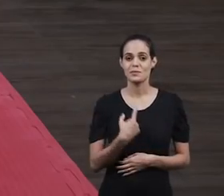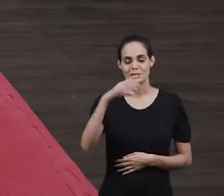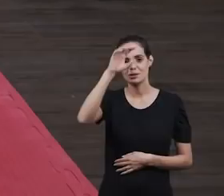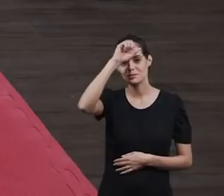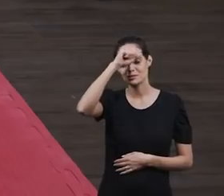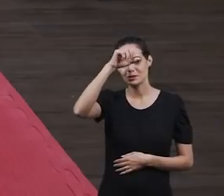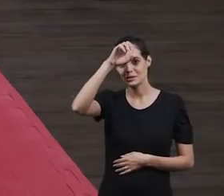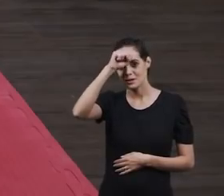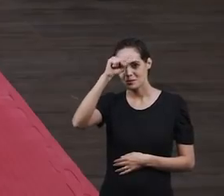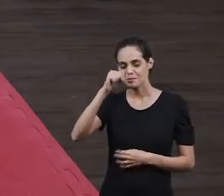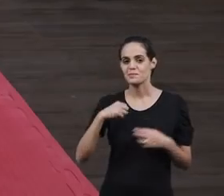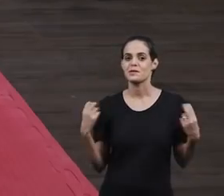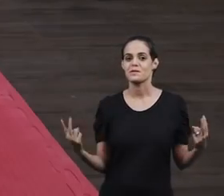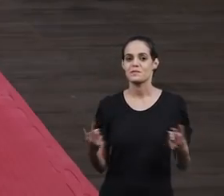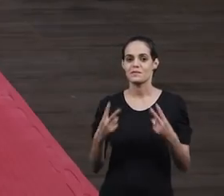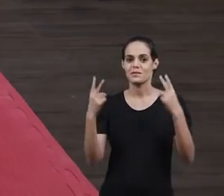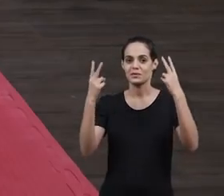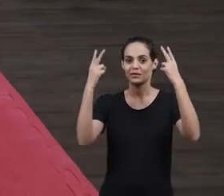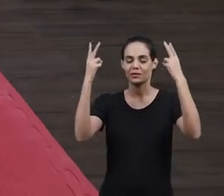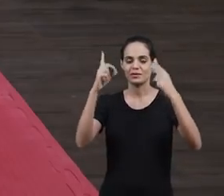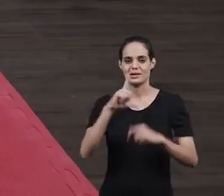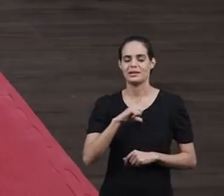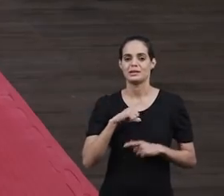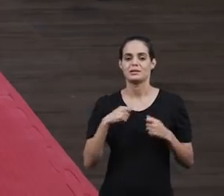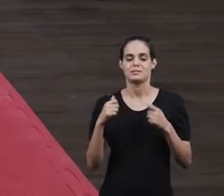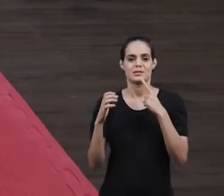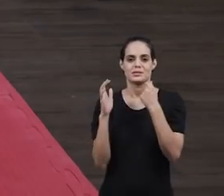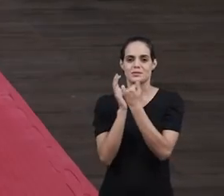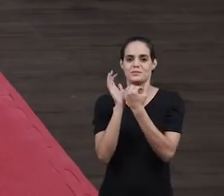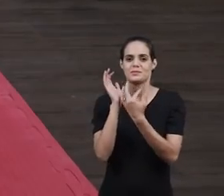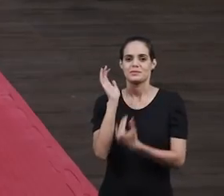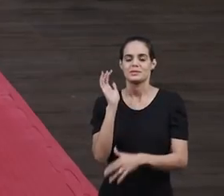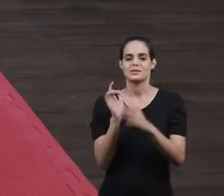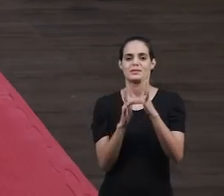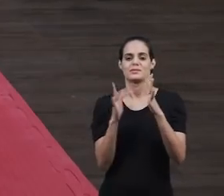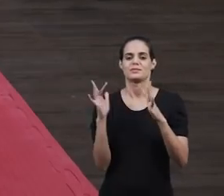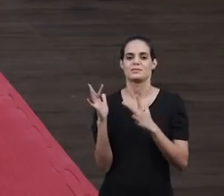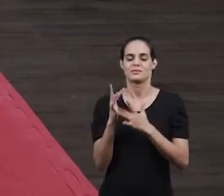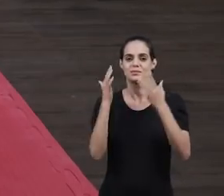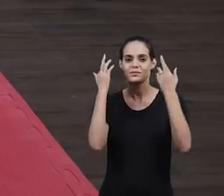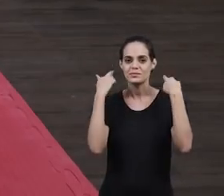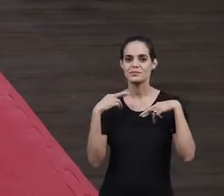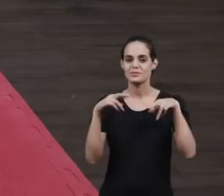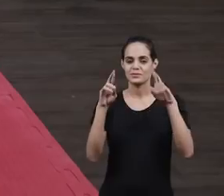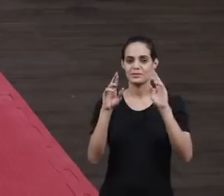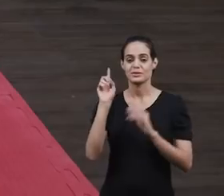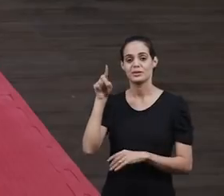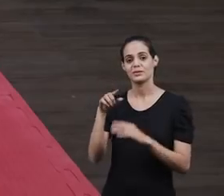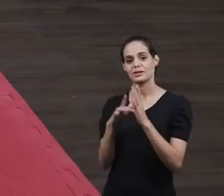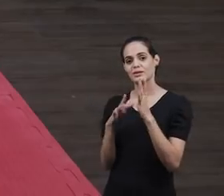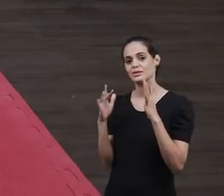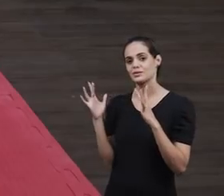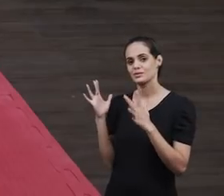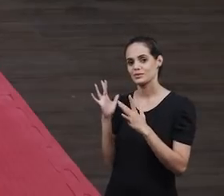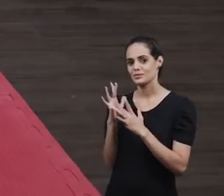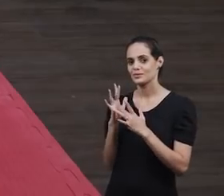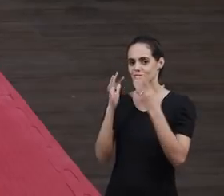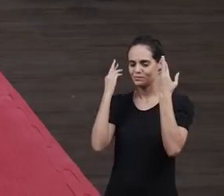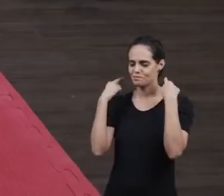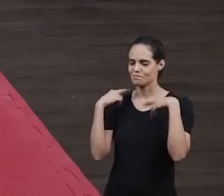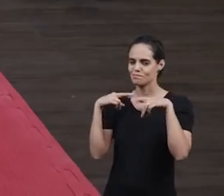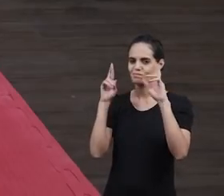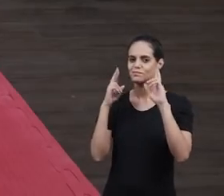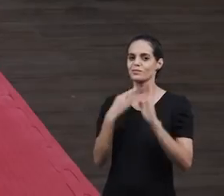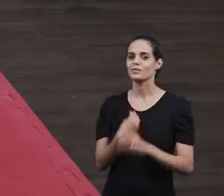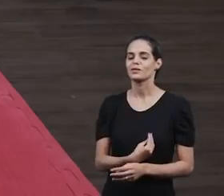hoje que para sermos vitoriosos, nós temos que ter o sangue do Cordeiro. Quem é o Cordeiro? É